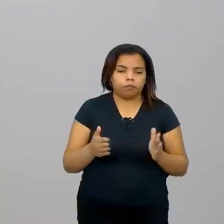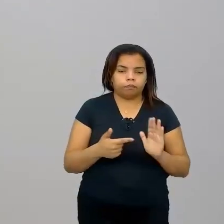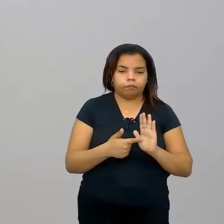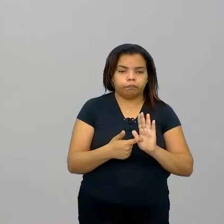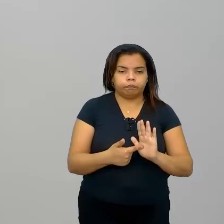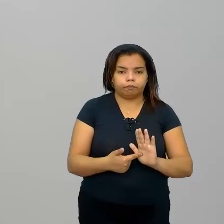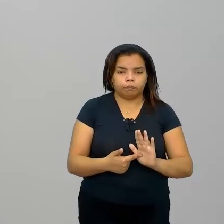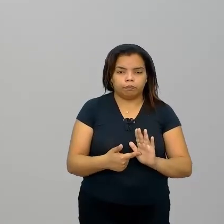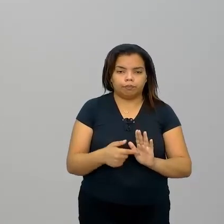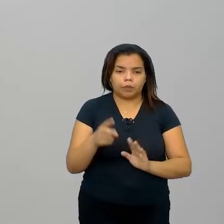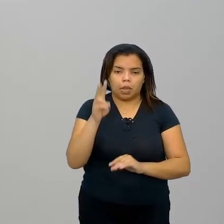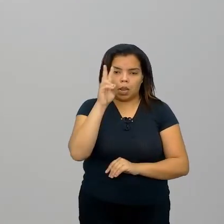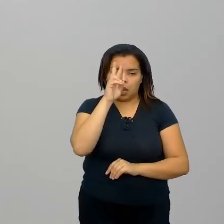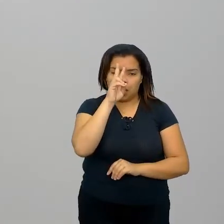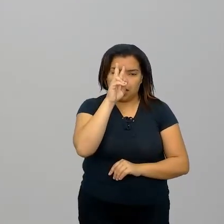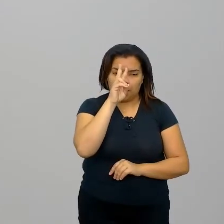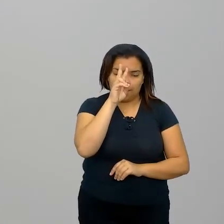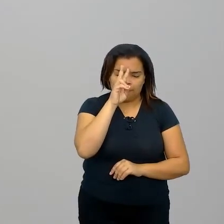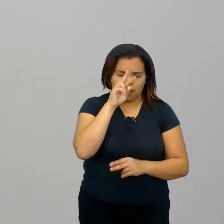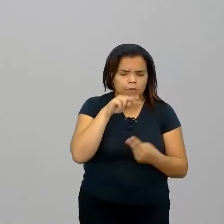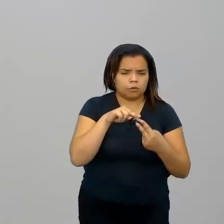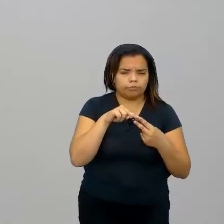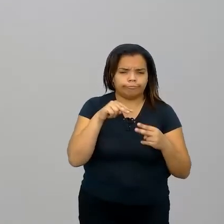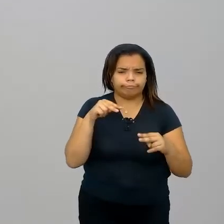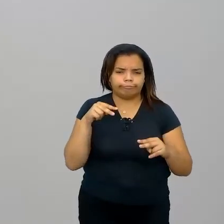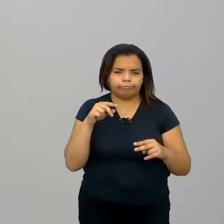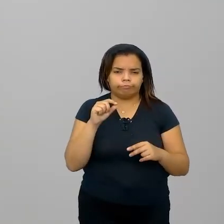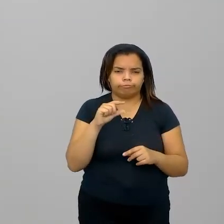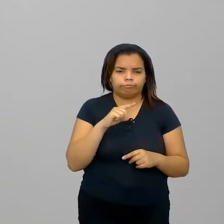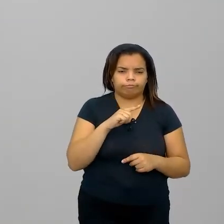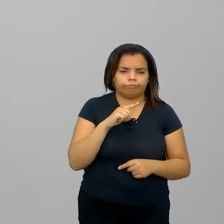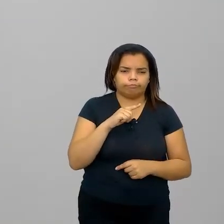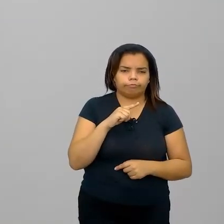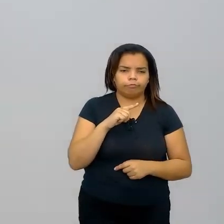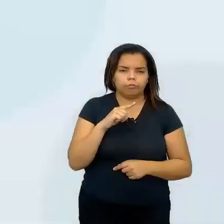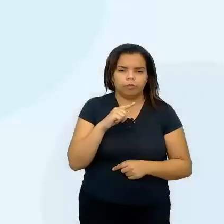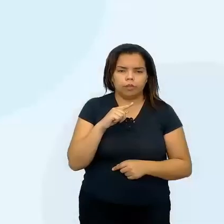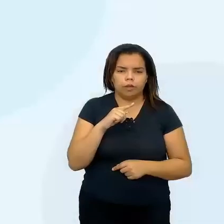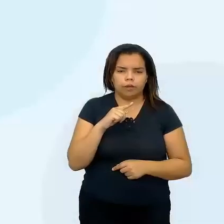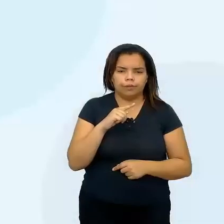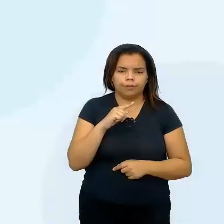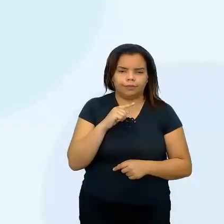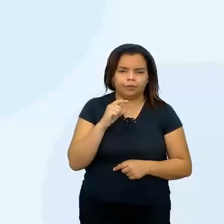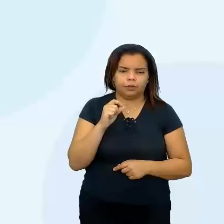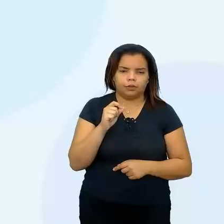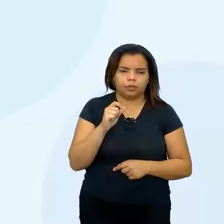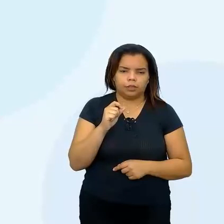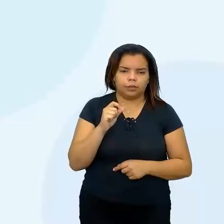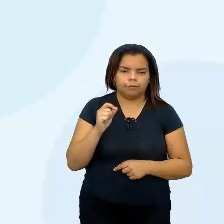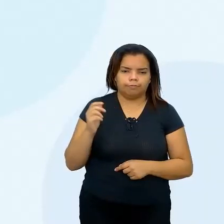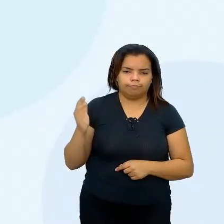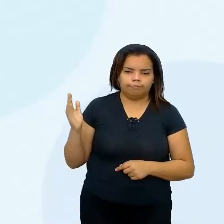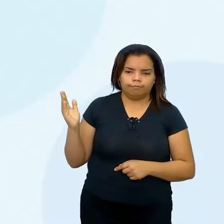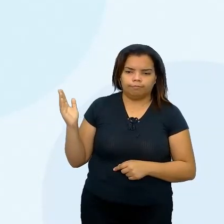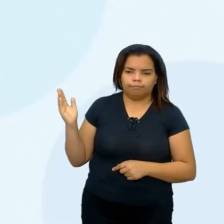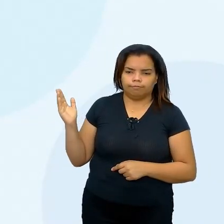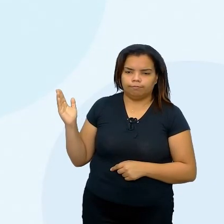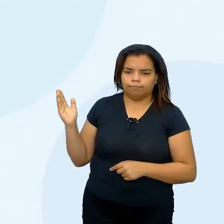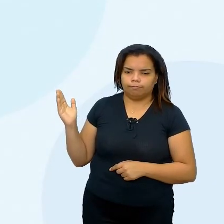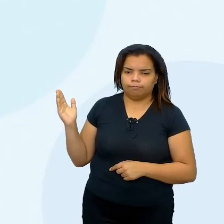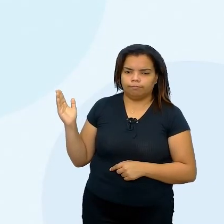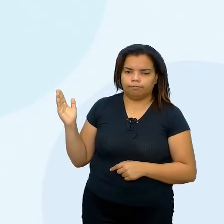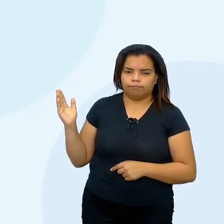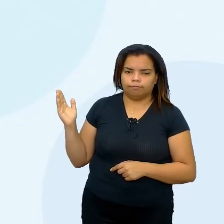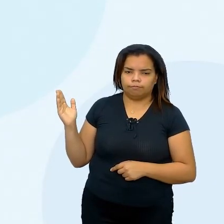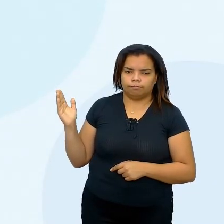hereditários, relembramos um pouquinho mais a genética, a gente tem aí, olha, a epidemiologia para vocês. Então, no